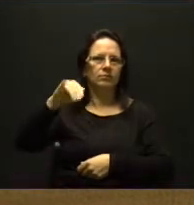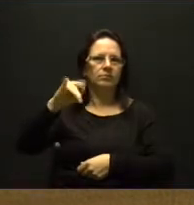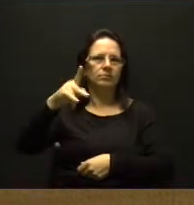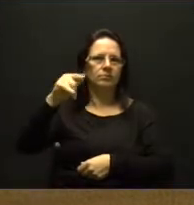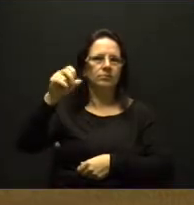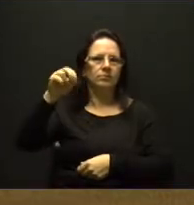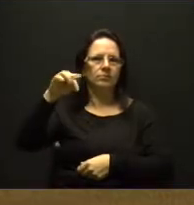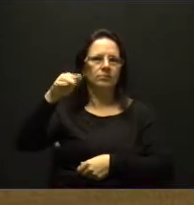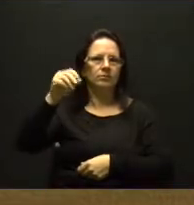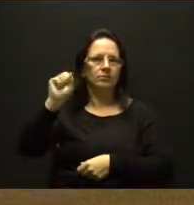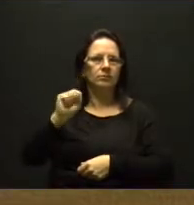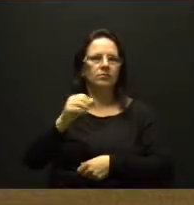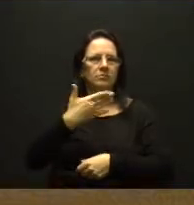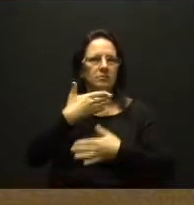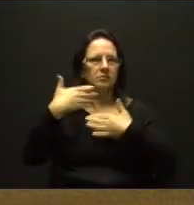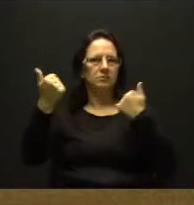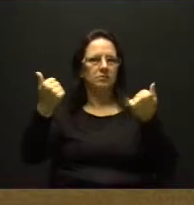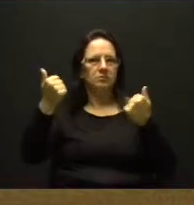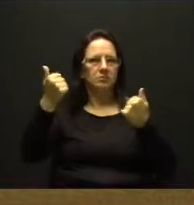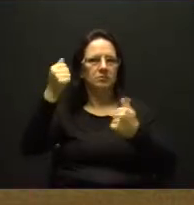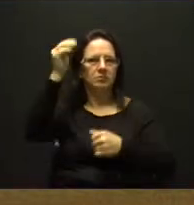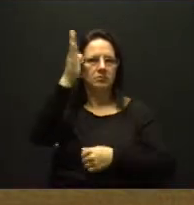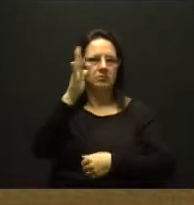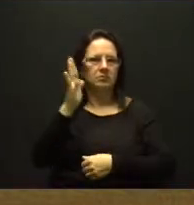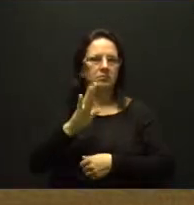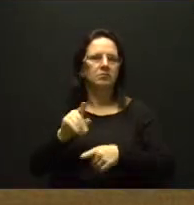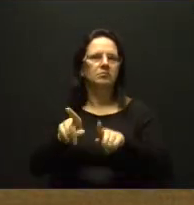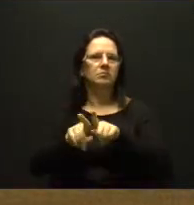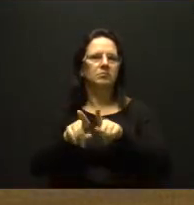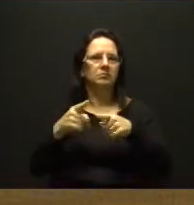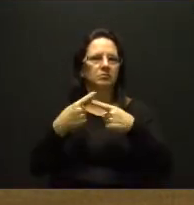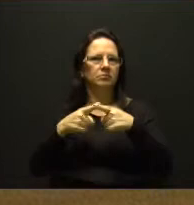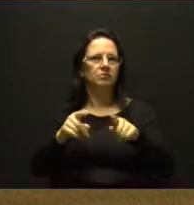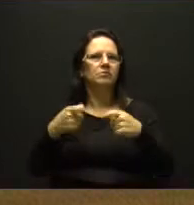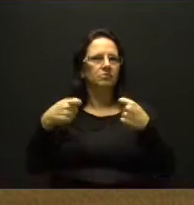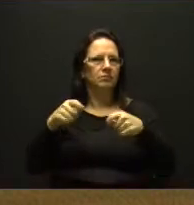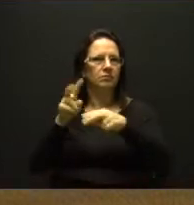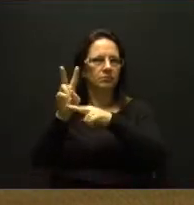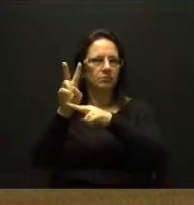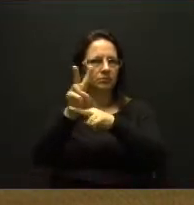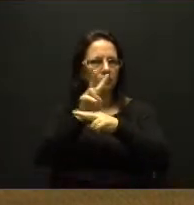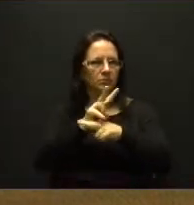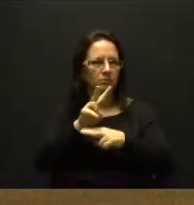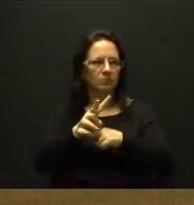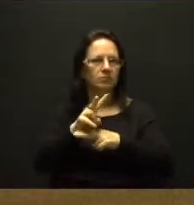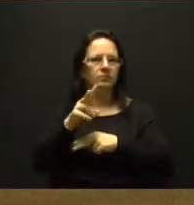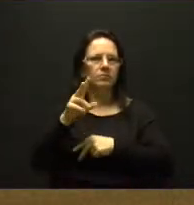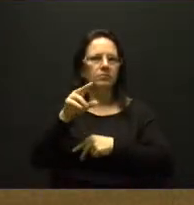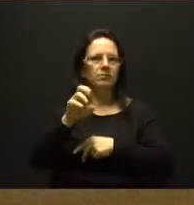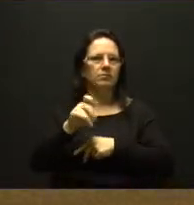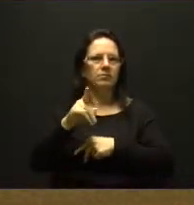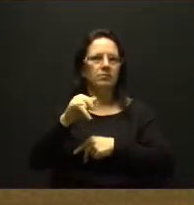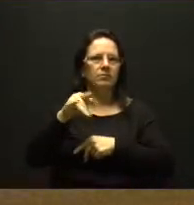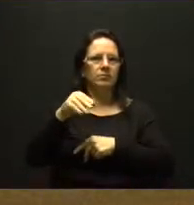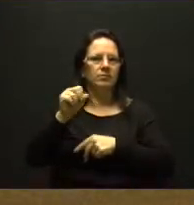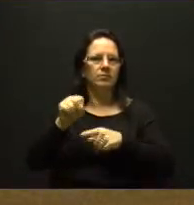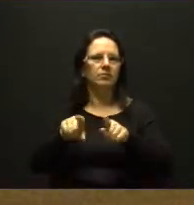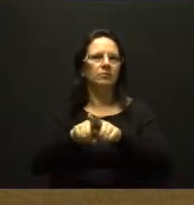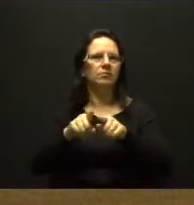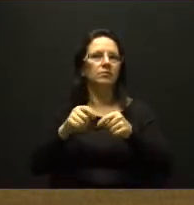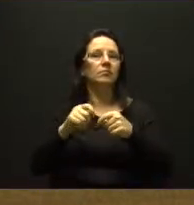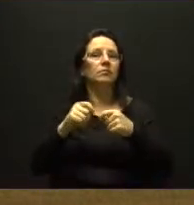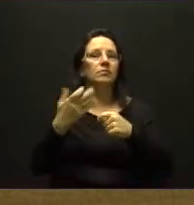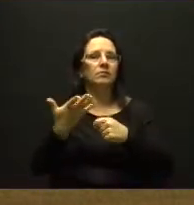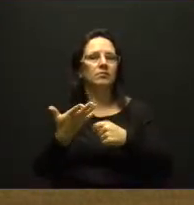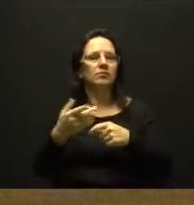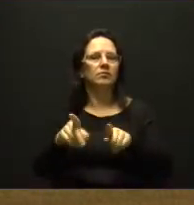do brasil mas a manutenção deste equipamento será que temos condições será que essa incorporação tem condições